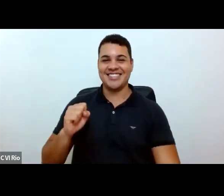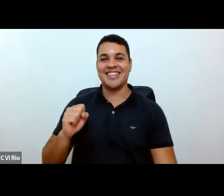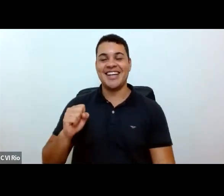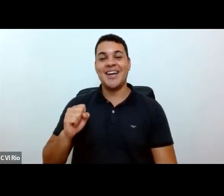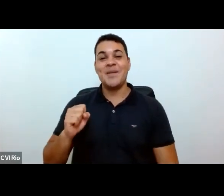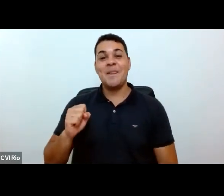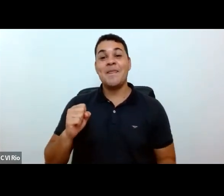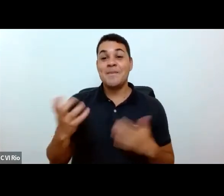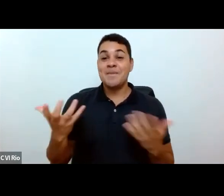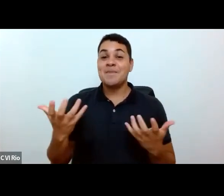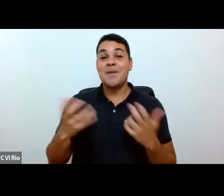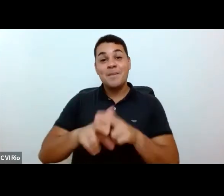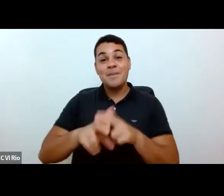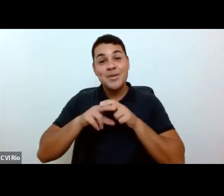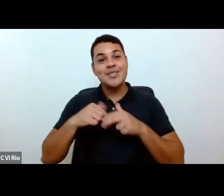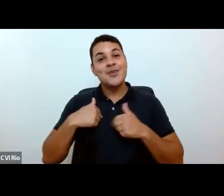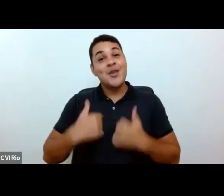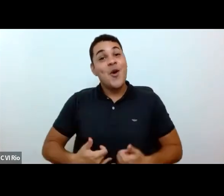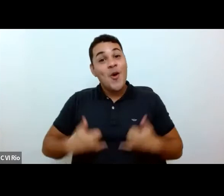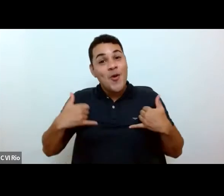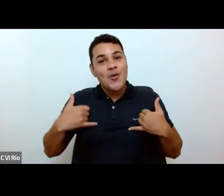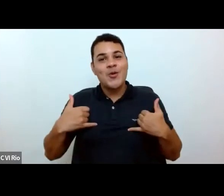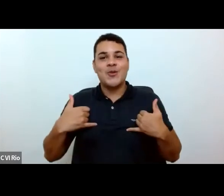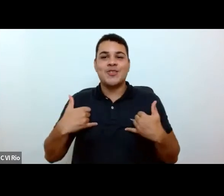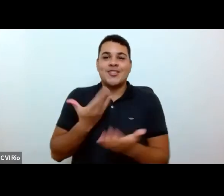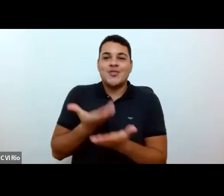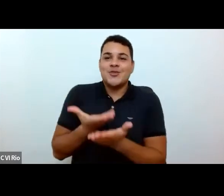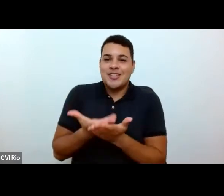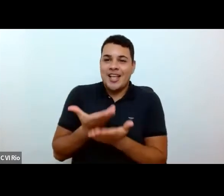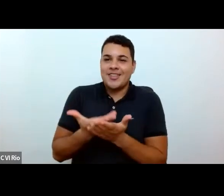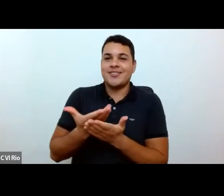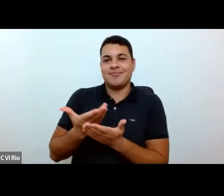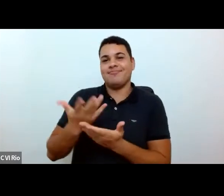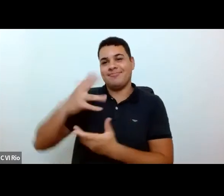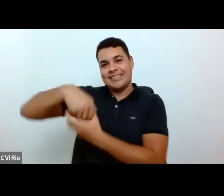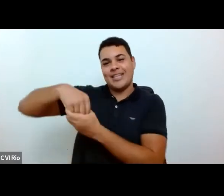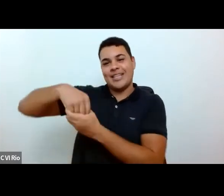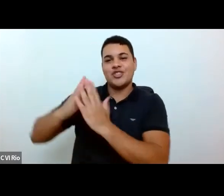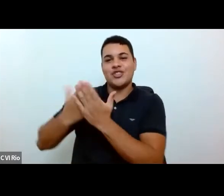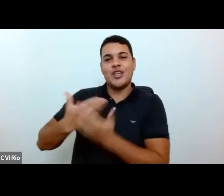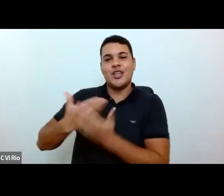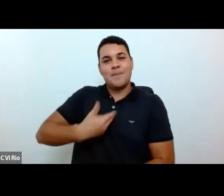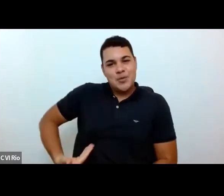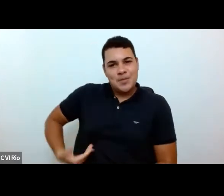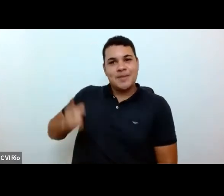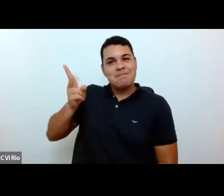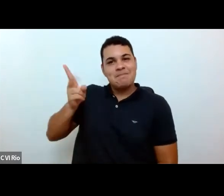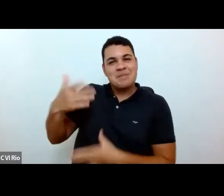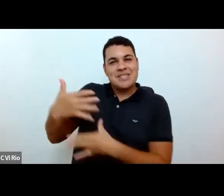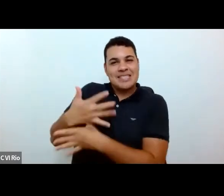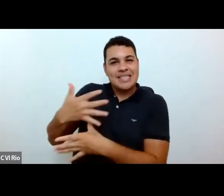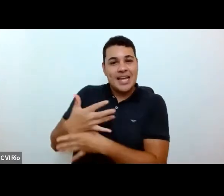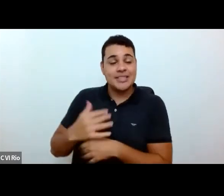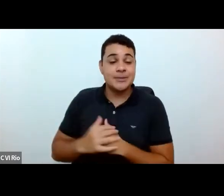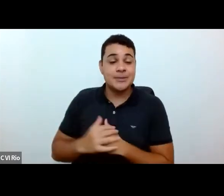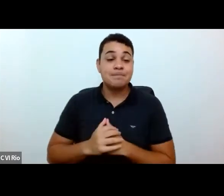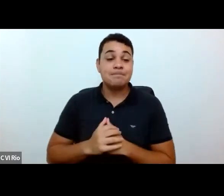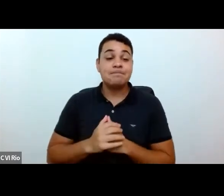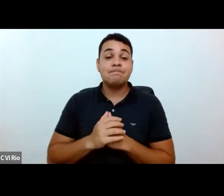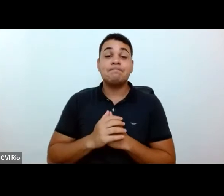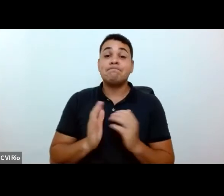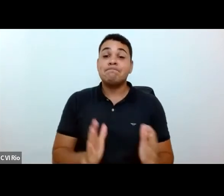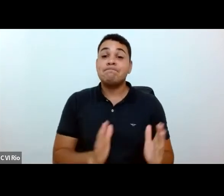E eu tenho muito orgulho, né, de ter estudado escola pública no sertão lá de Sobral. É, logo no ensino médio, eu começo